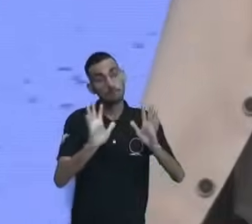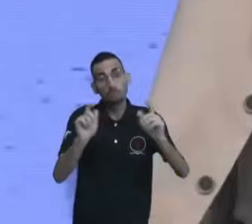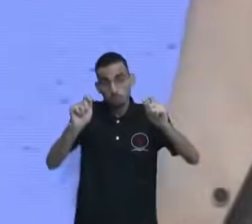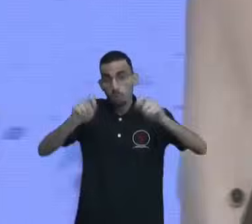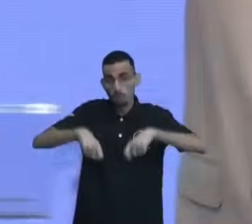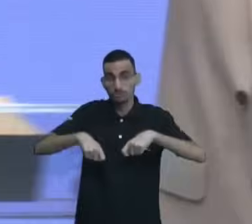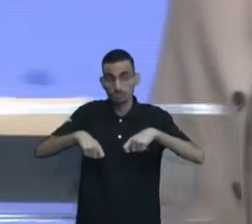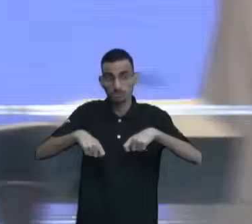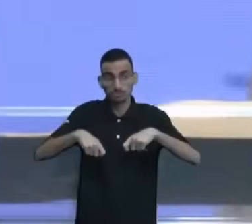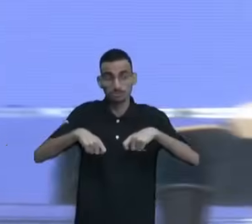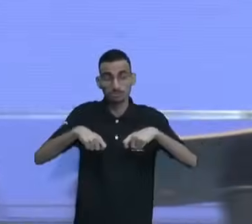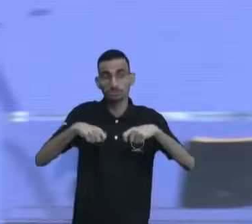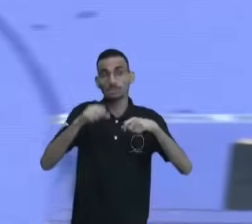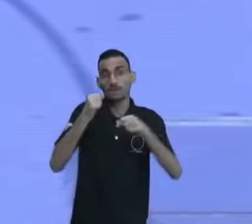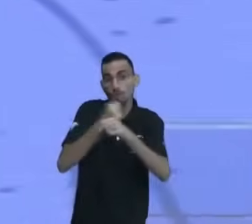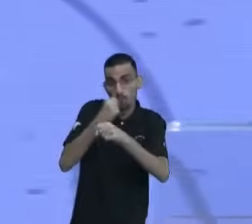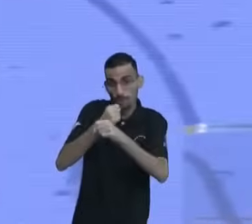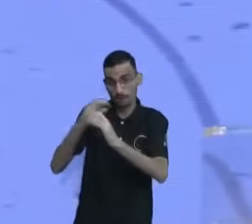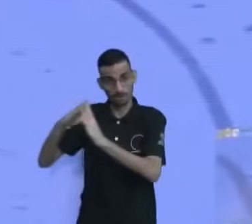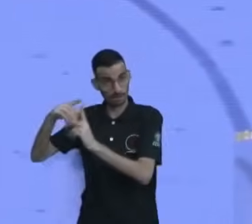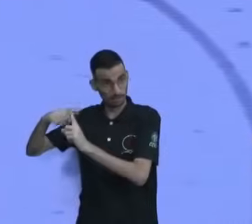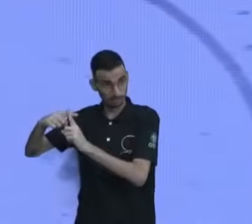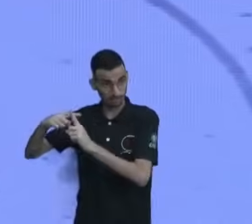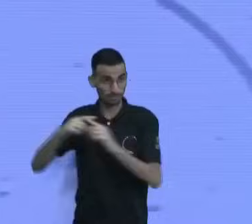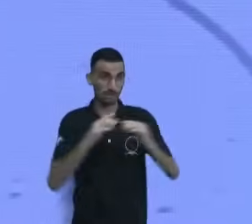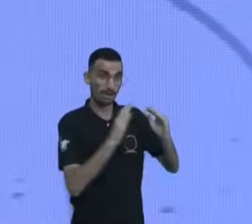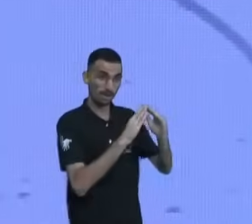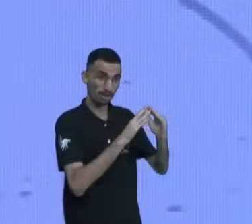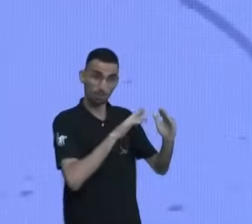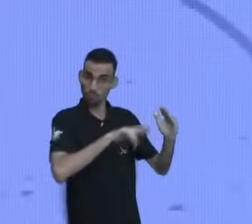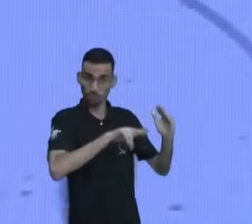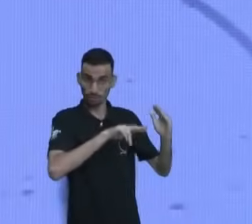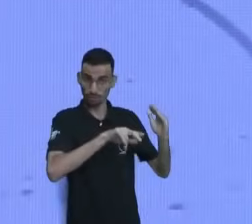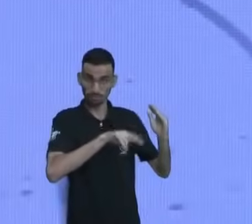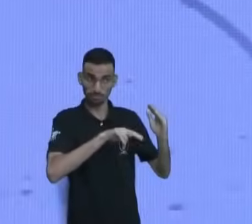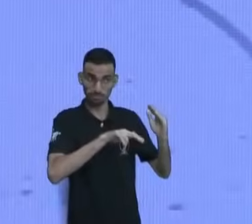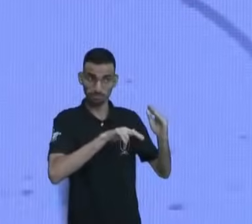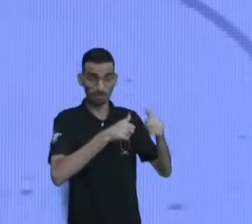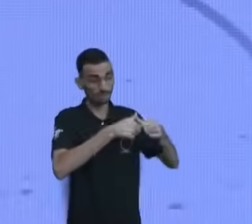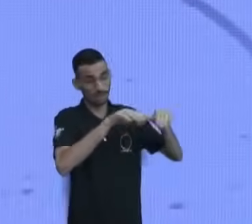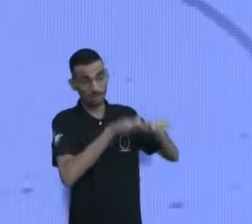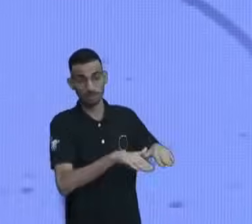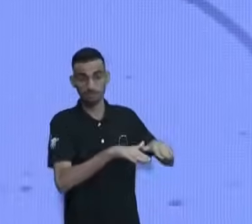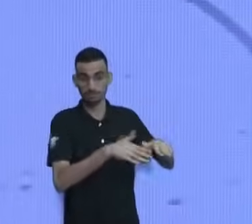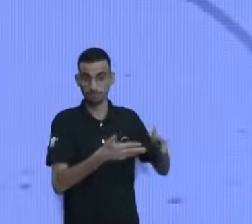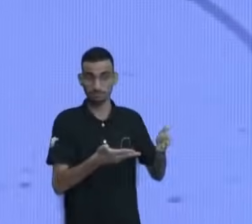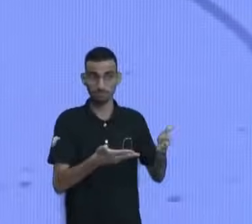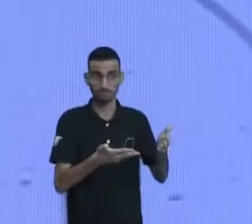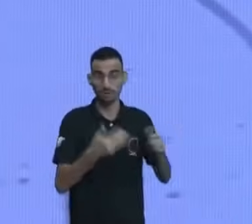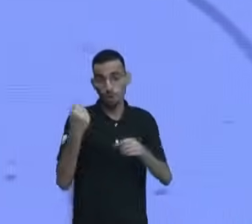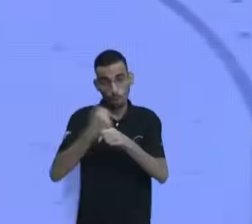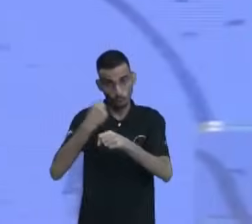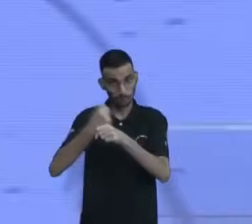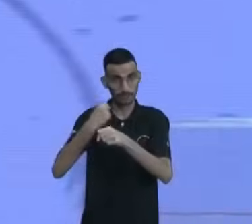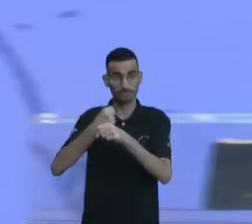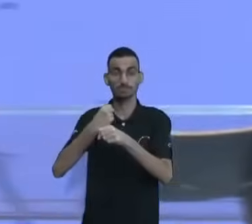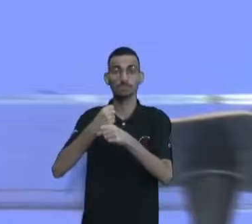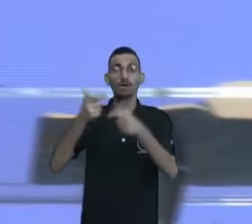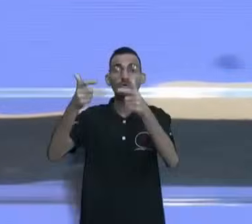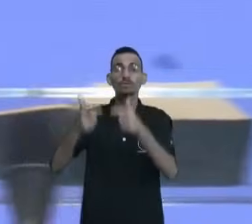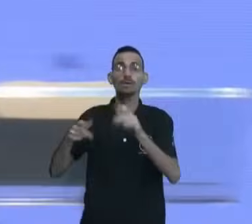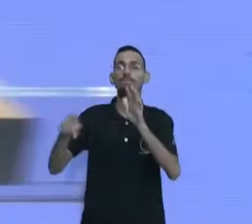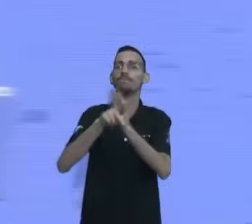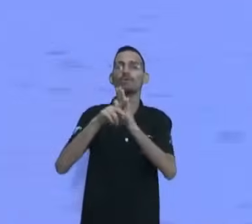irmão João a casa da irmã Maria e vamos fazer um lugar exclusivo para culto a Deus agora qual a importância do templo seja